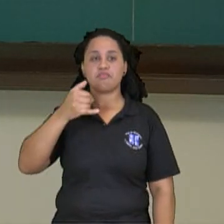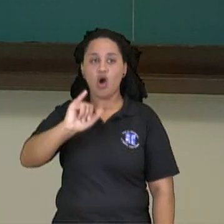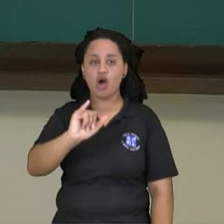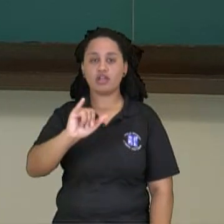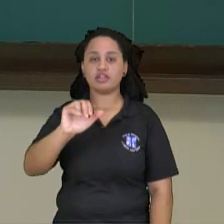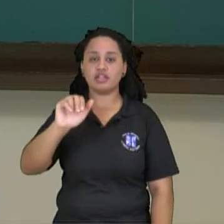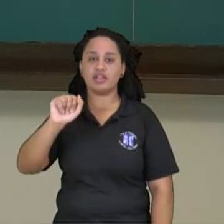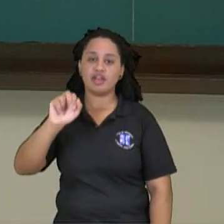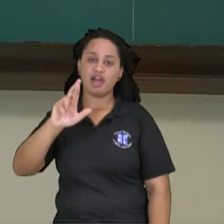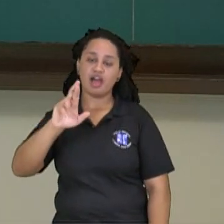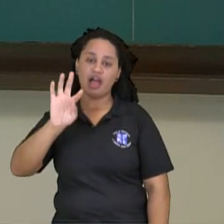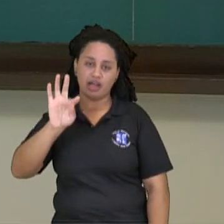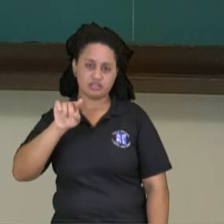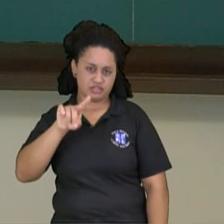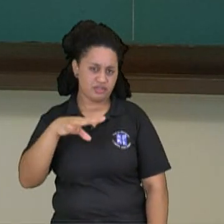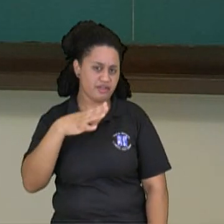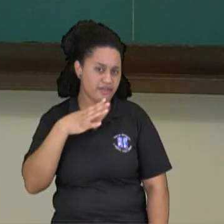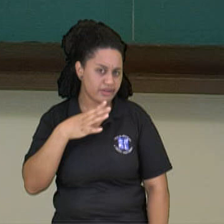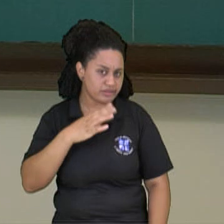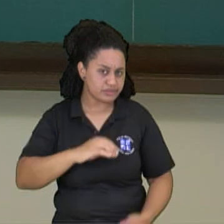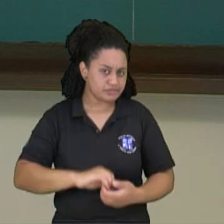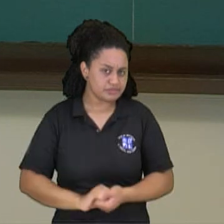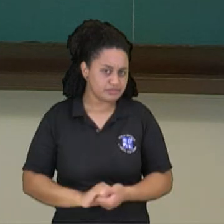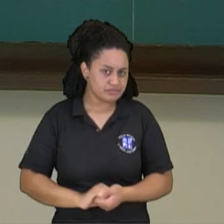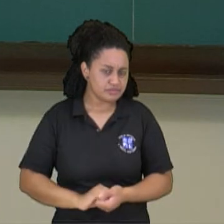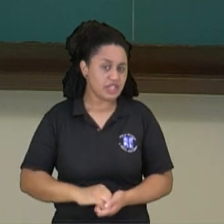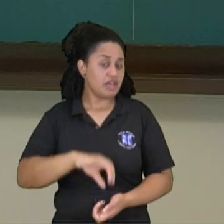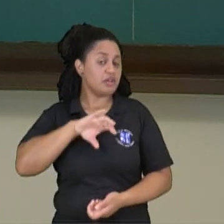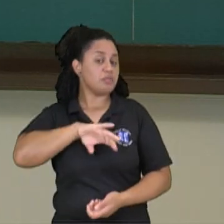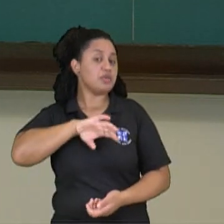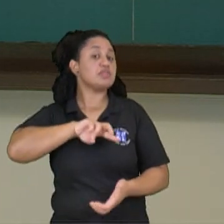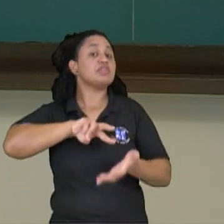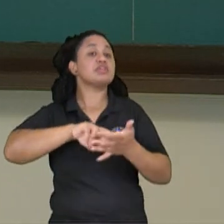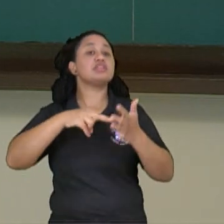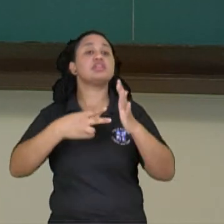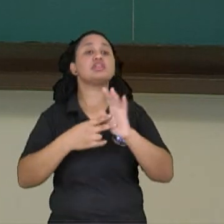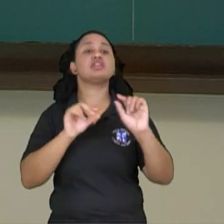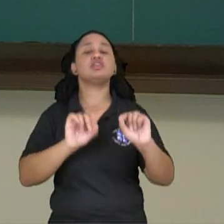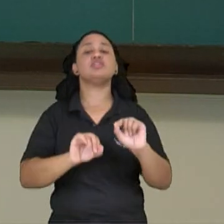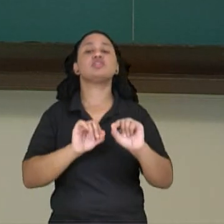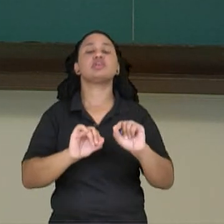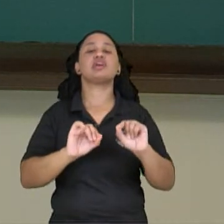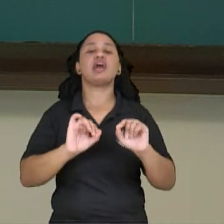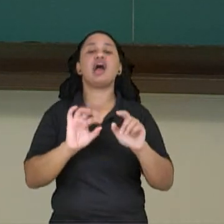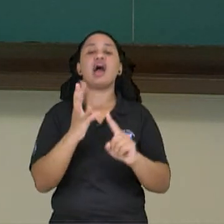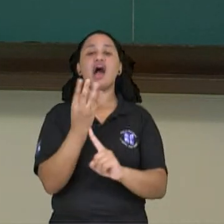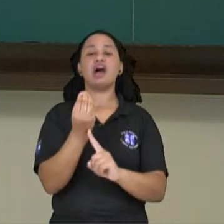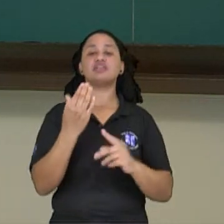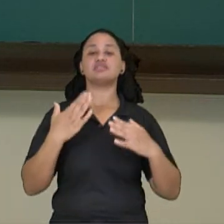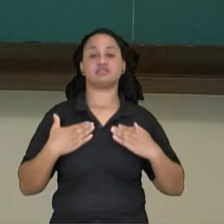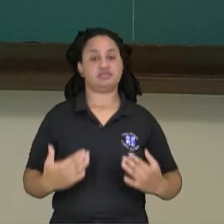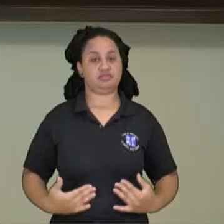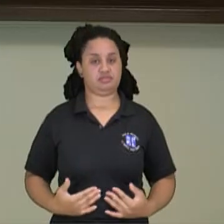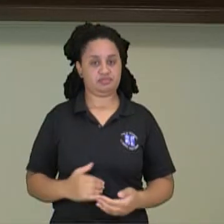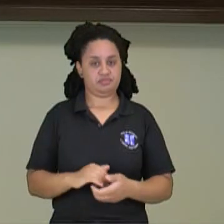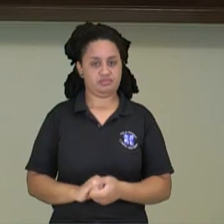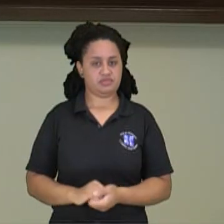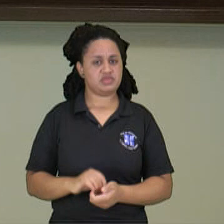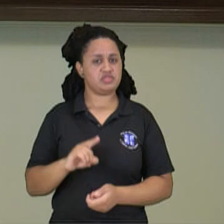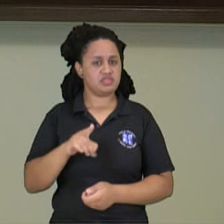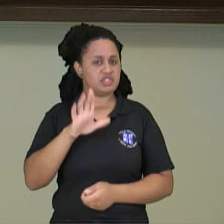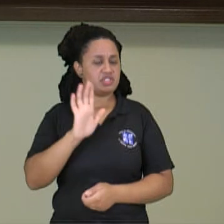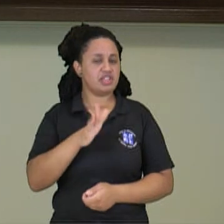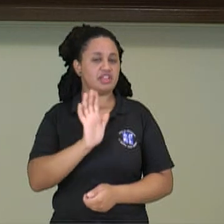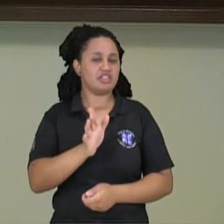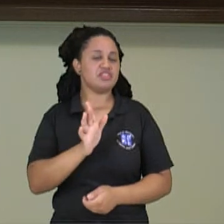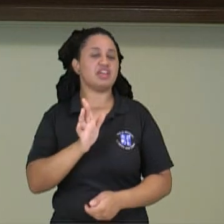art? A body art, em português, quer dizer arte do corpo. Você alguma vez já